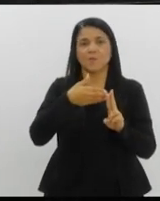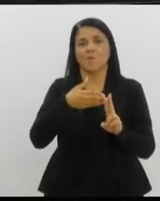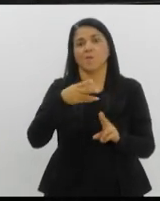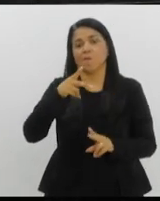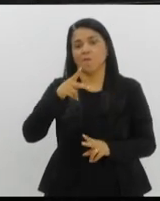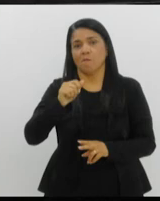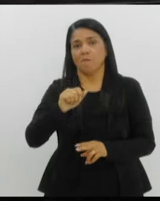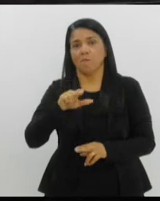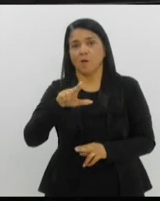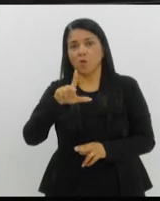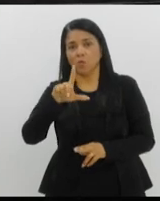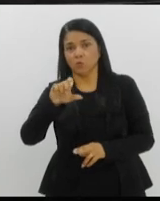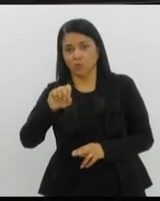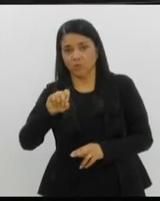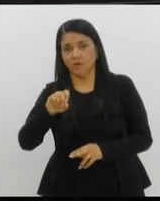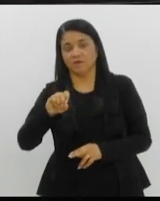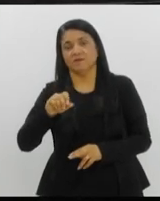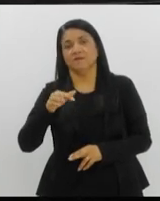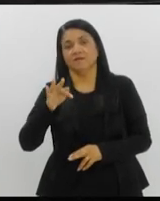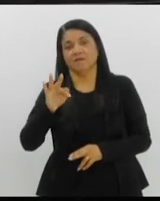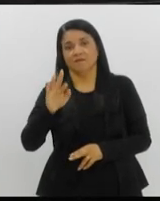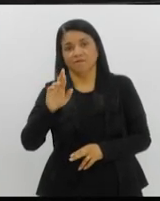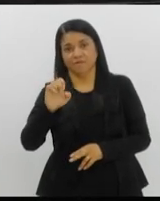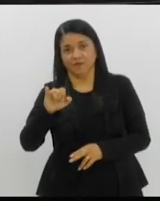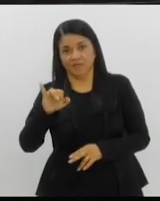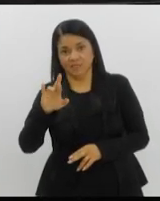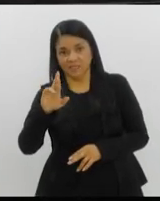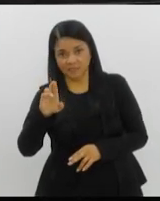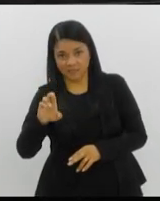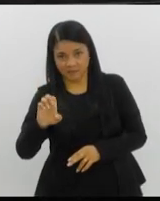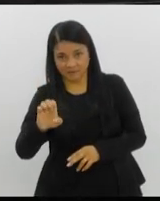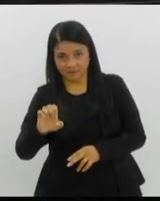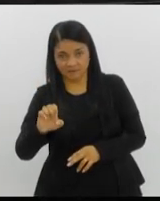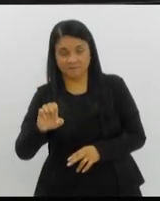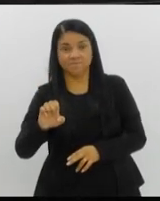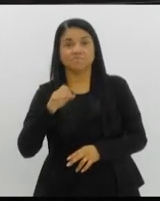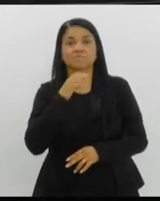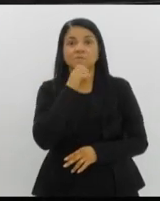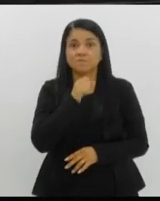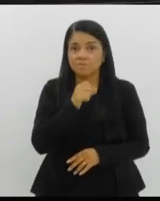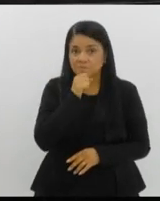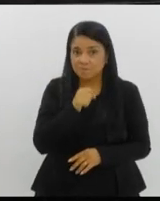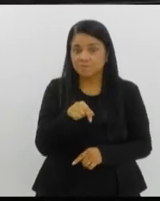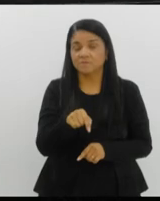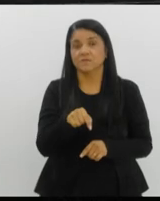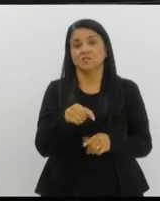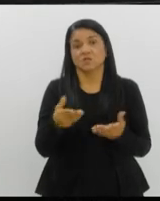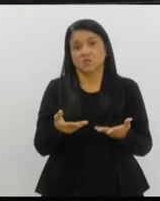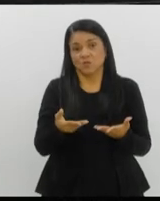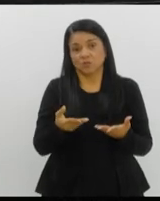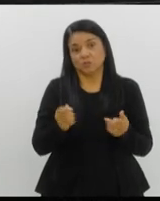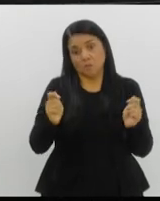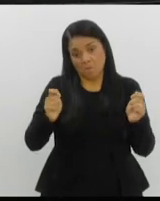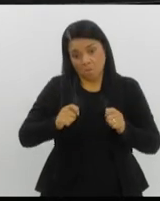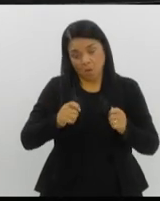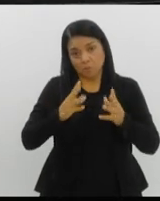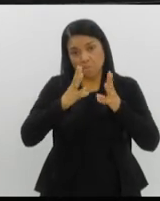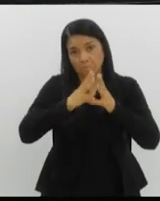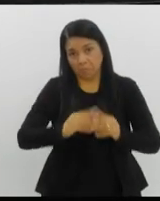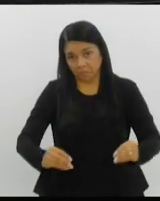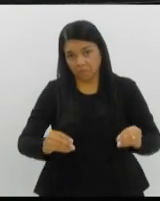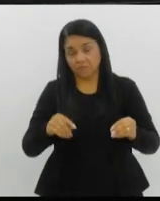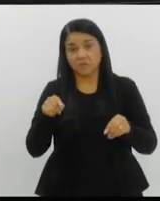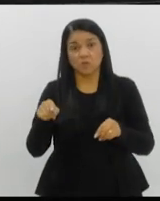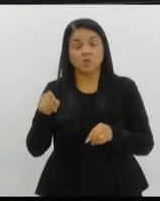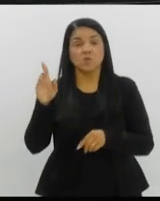Todo esse trabalho de décadas hoje pode vir a ruir. O que o estado do Paraná vota é temerário para o